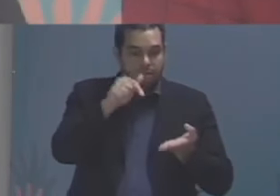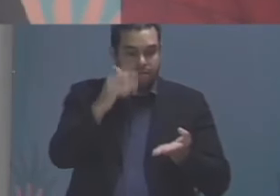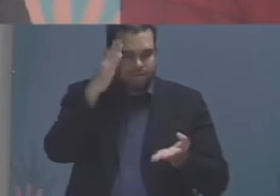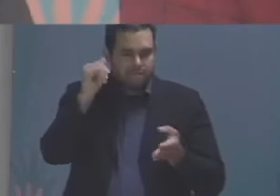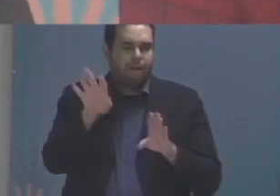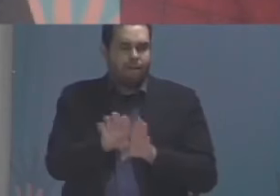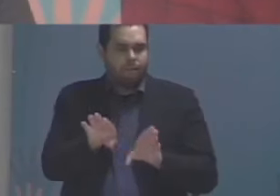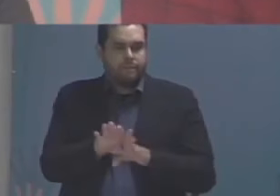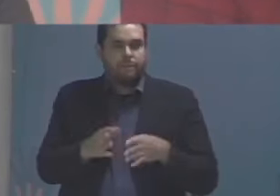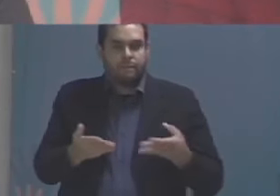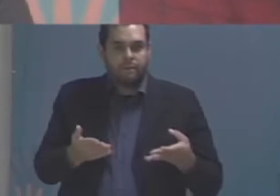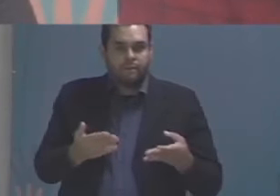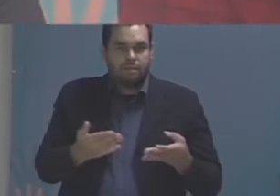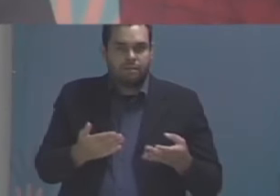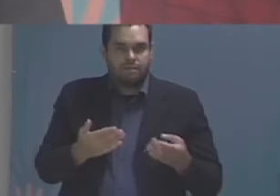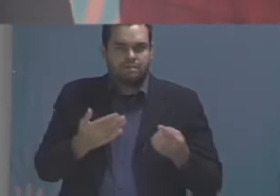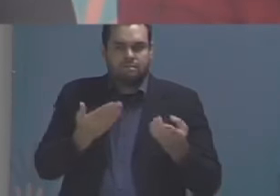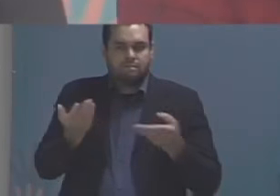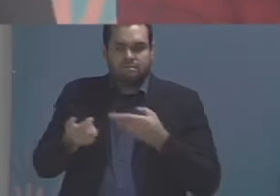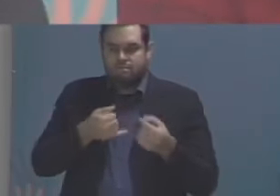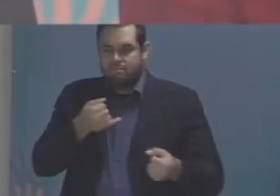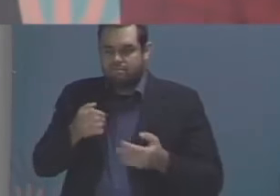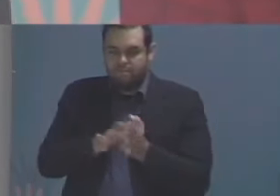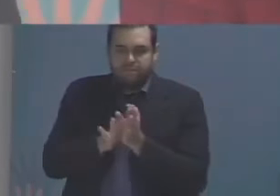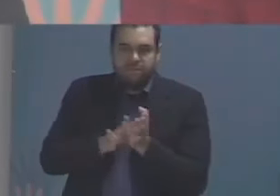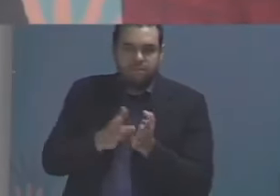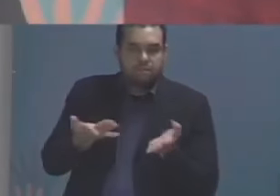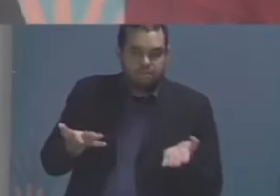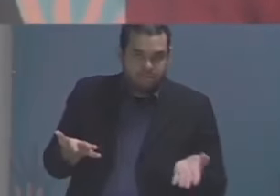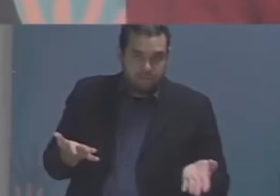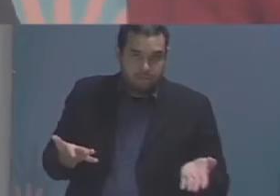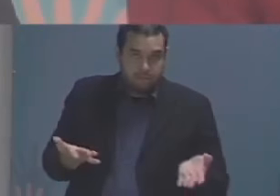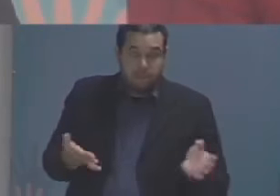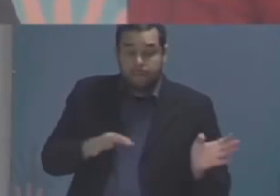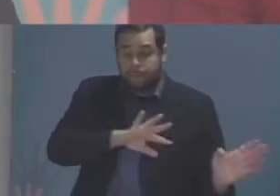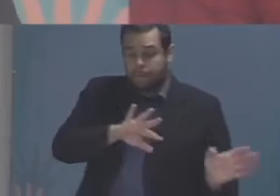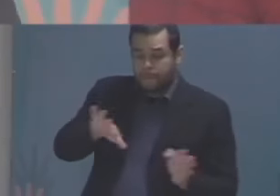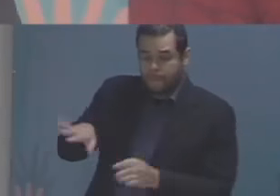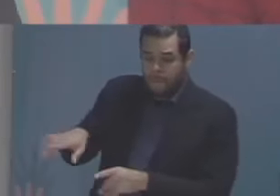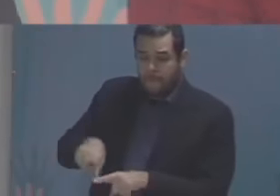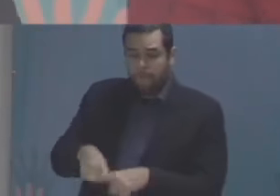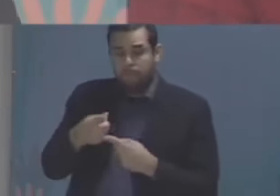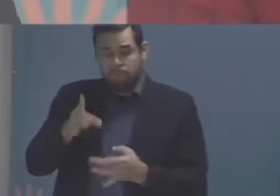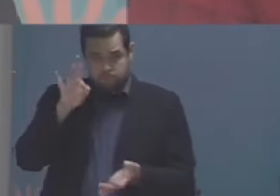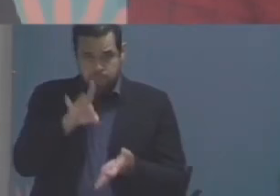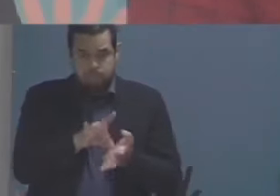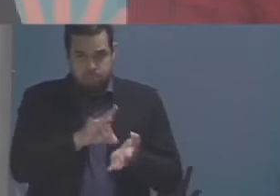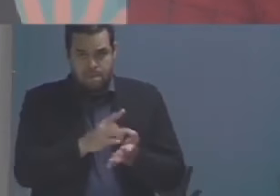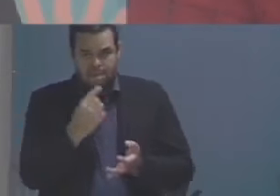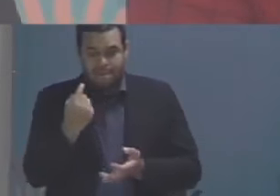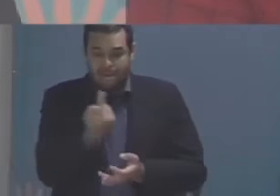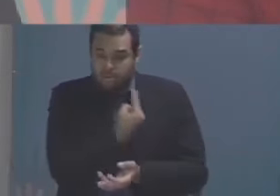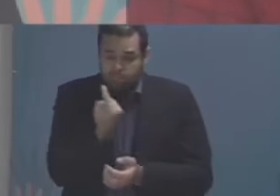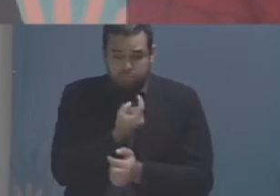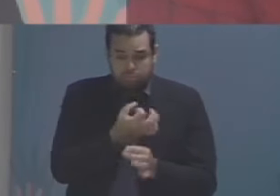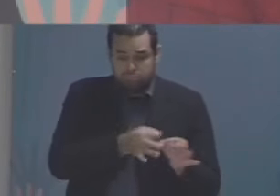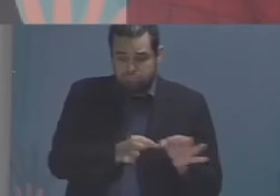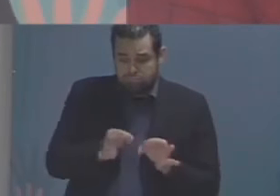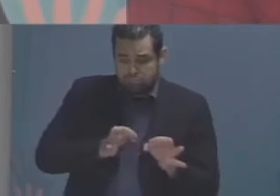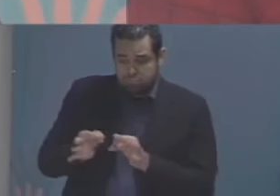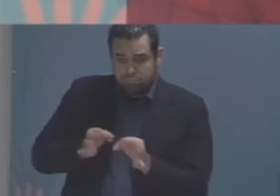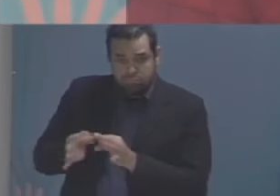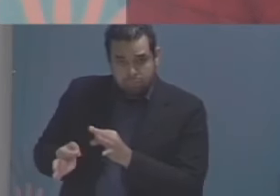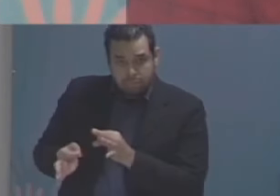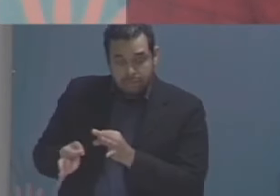também, né? Insinuando alguma coisa. Mas o fato é que as nossas articulações